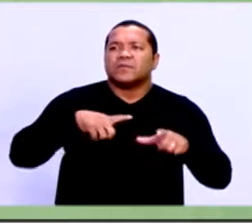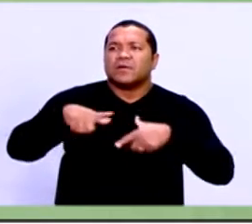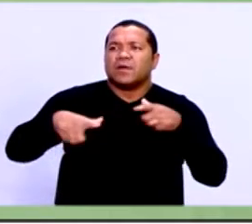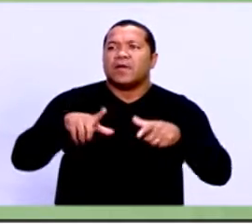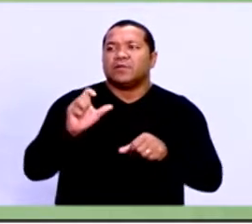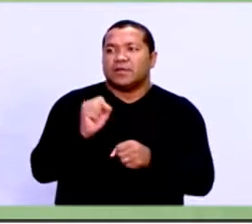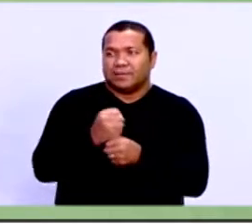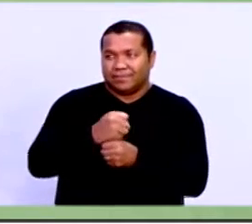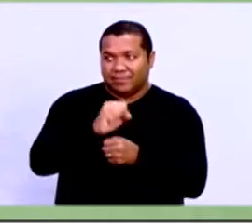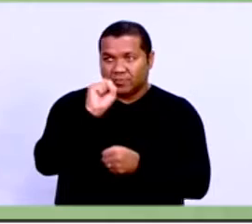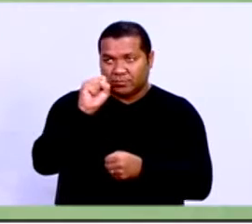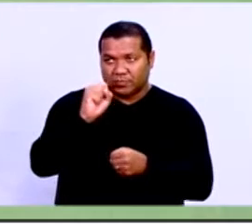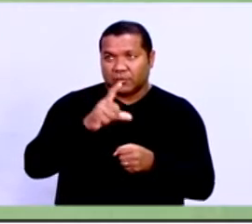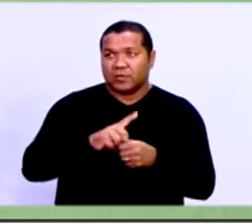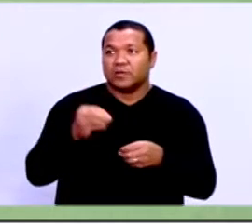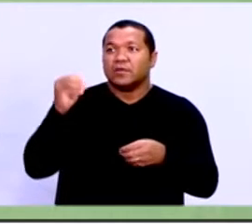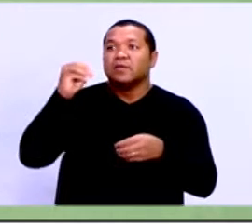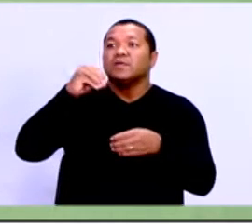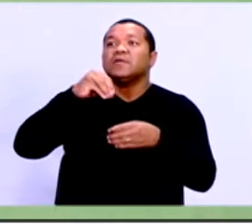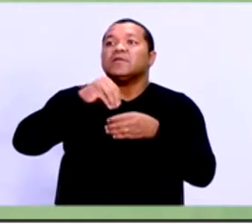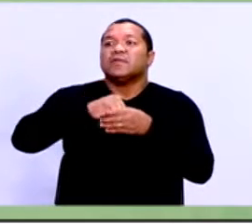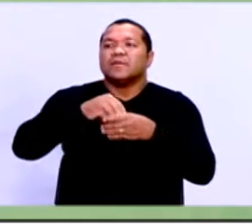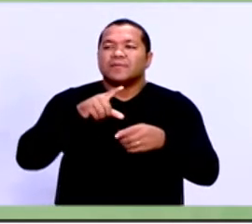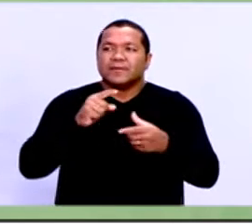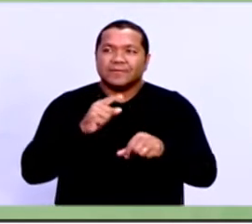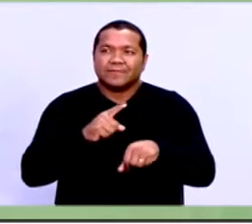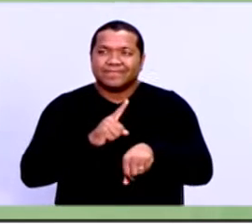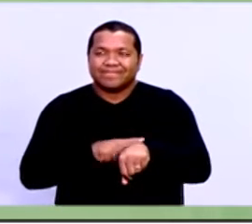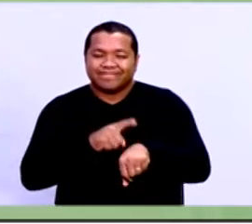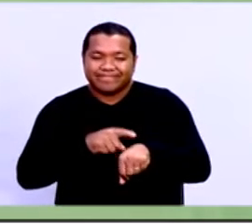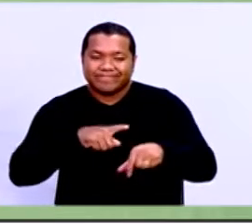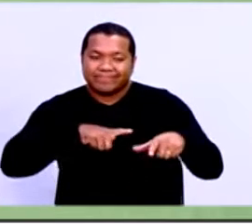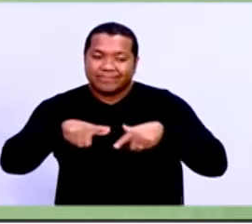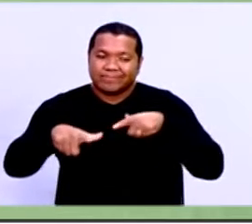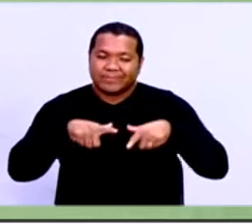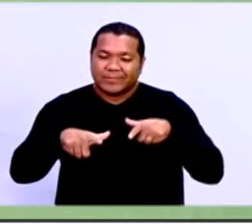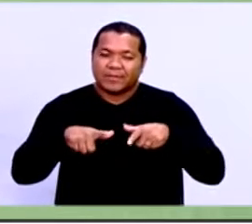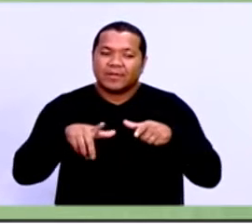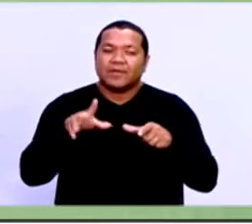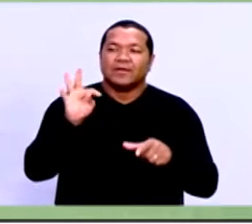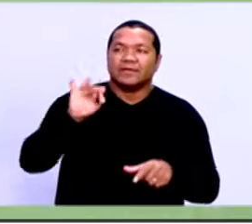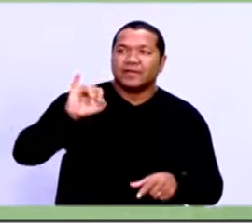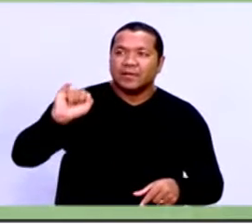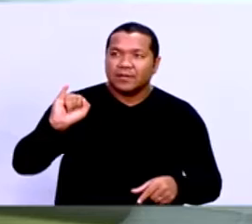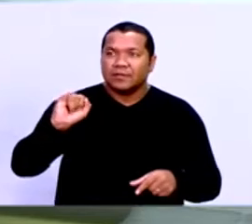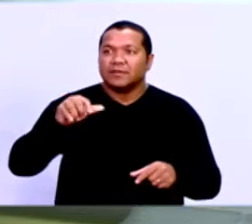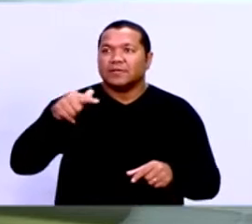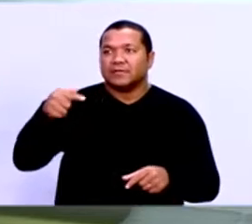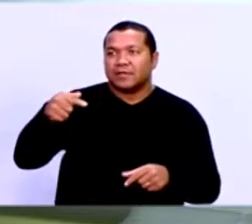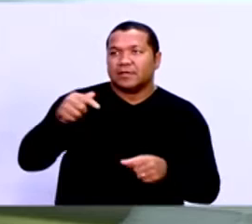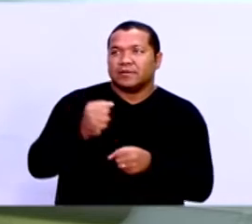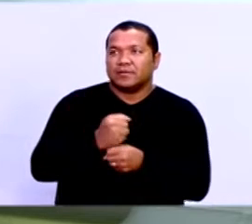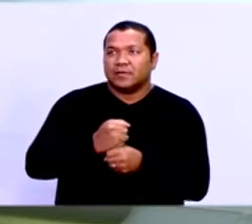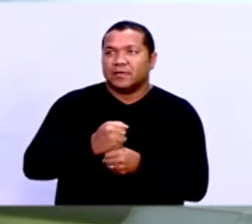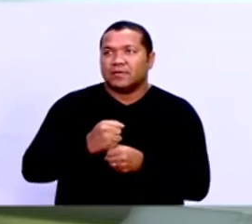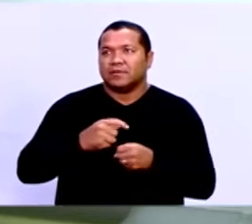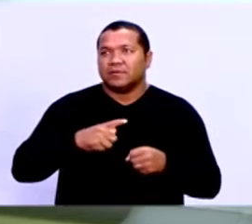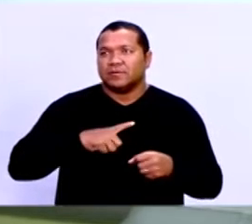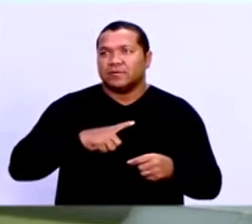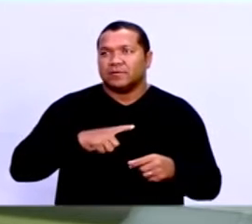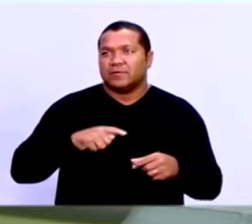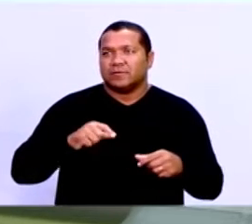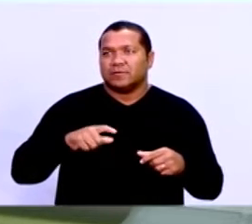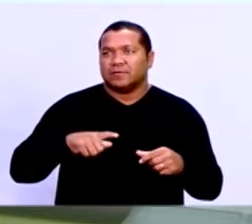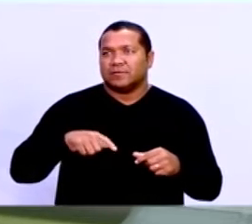anos dentre esse tempo que o ato dentro da área de tiê sete anos dele foram dentro do exército